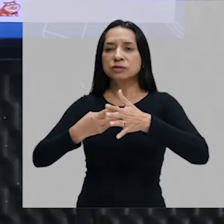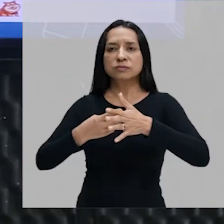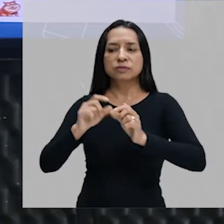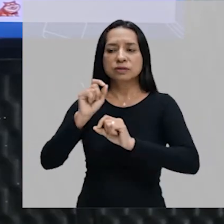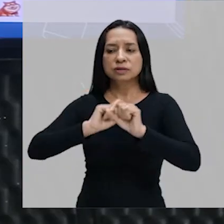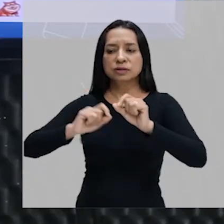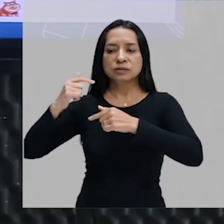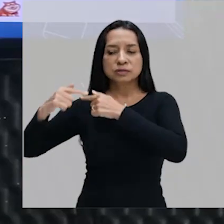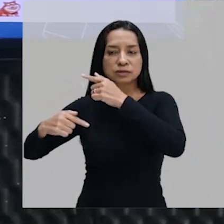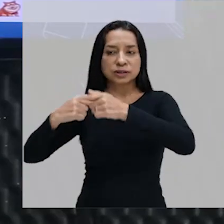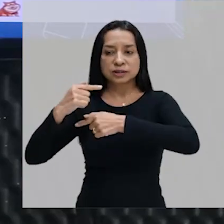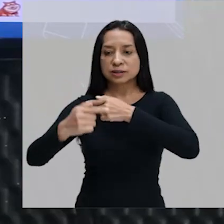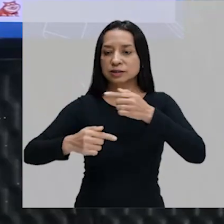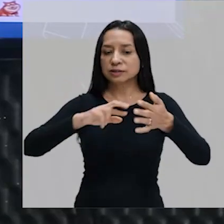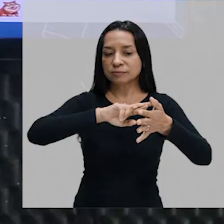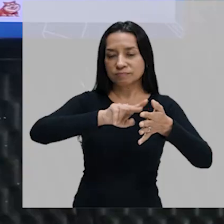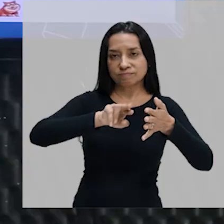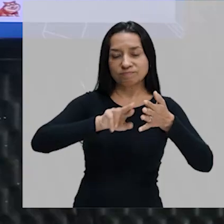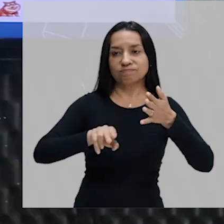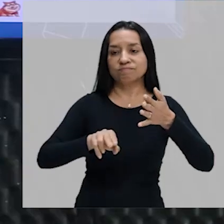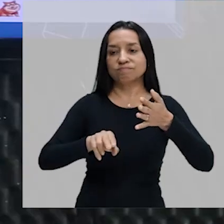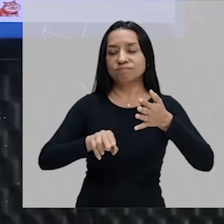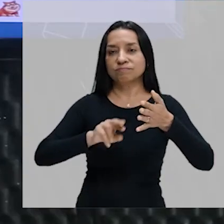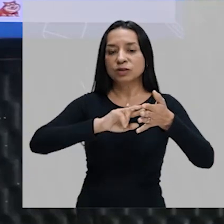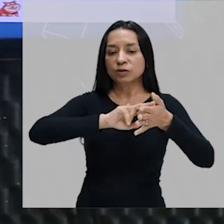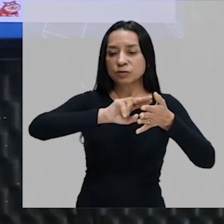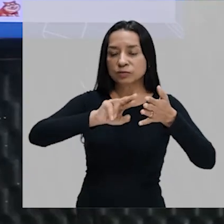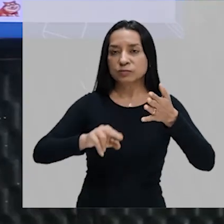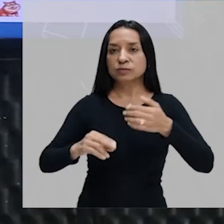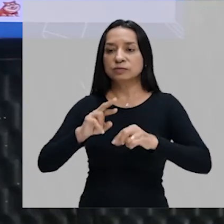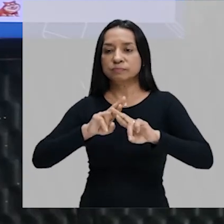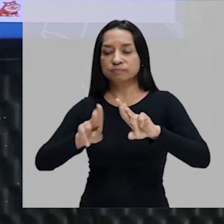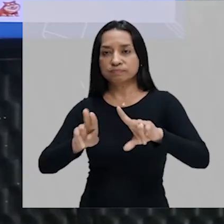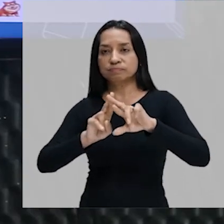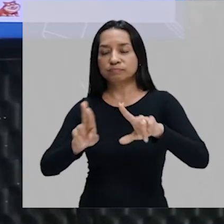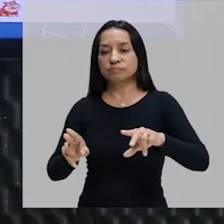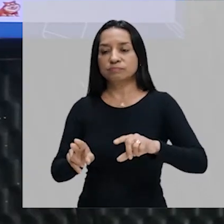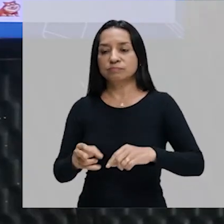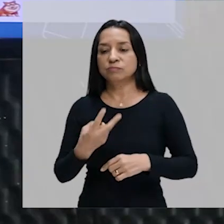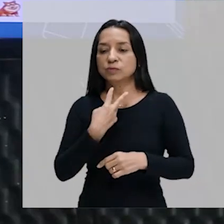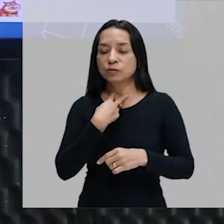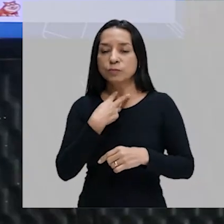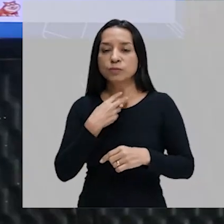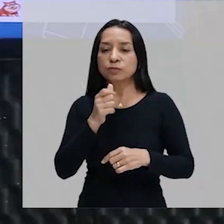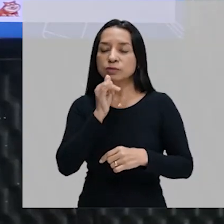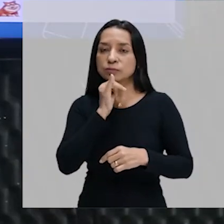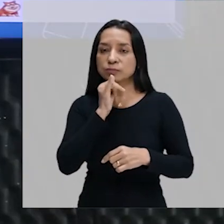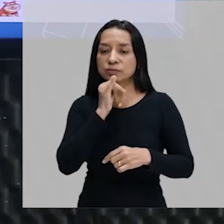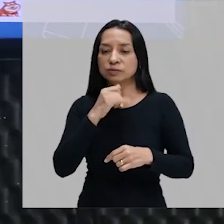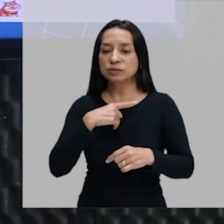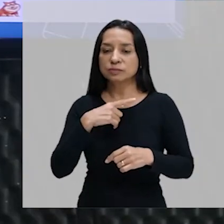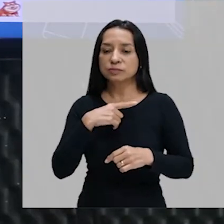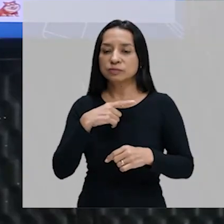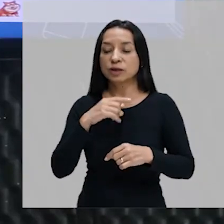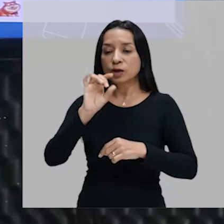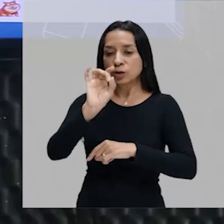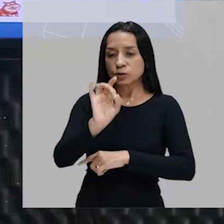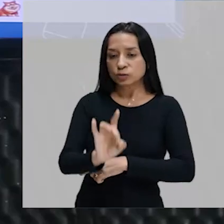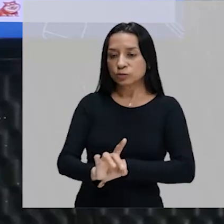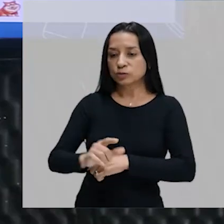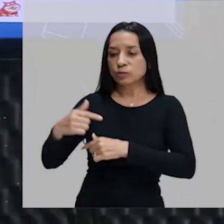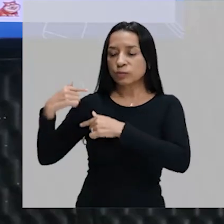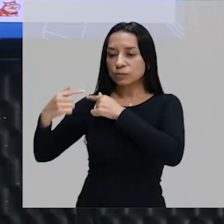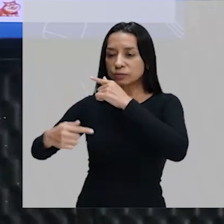tá? Mas não, a gente não pode levar em consideração também só o fato de produzirem descendentes férteis,